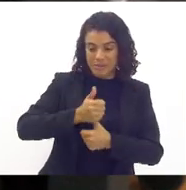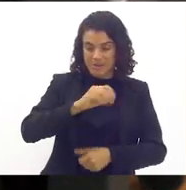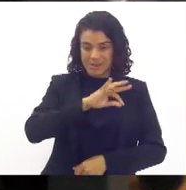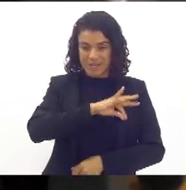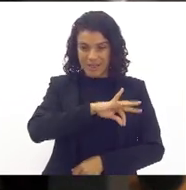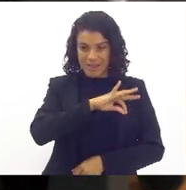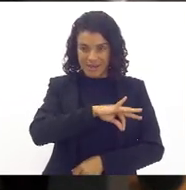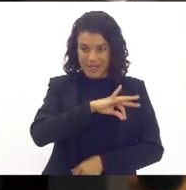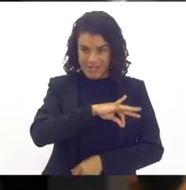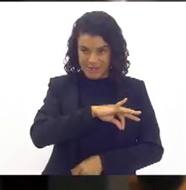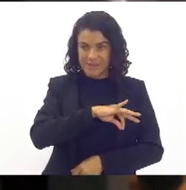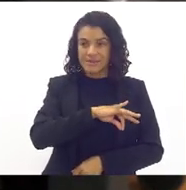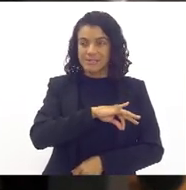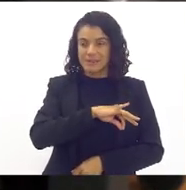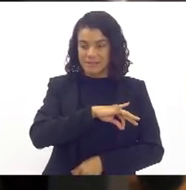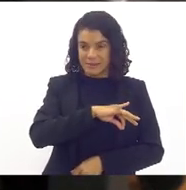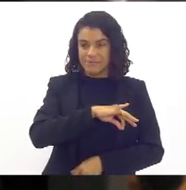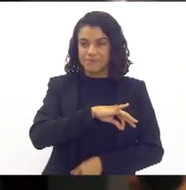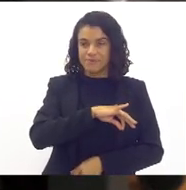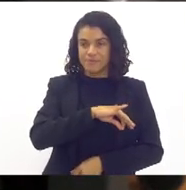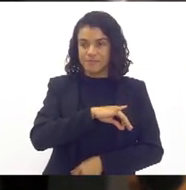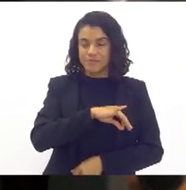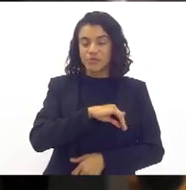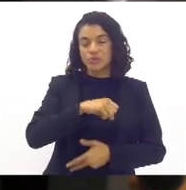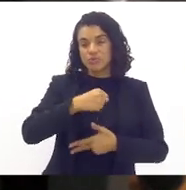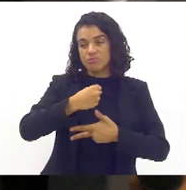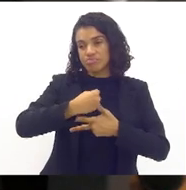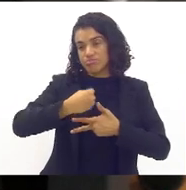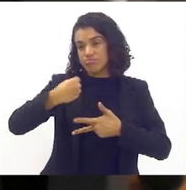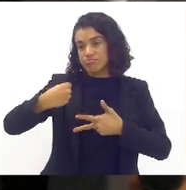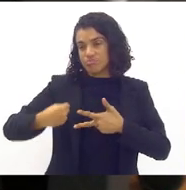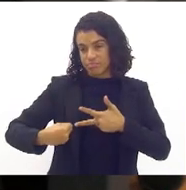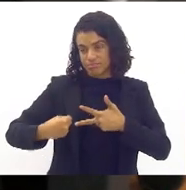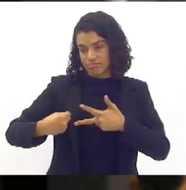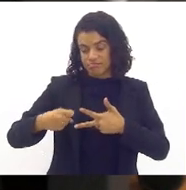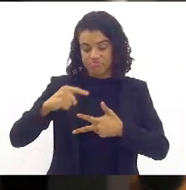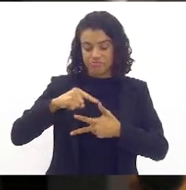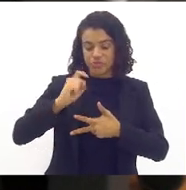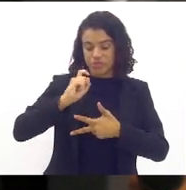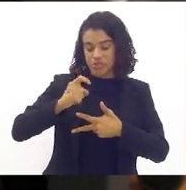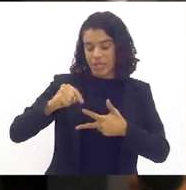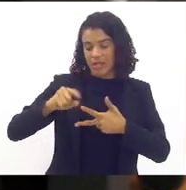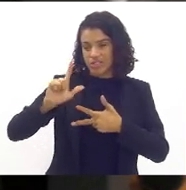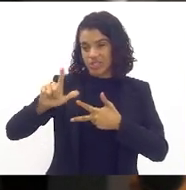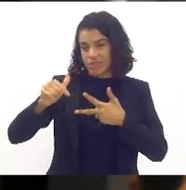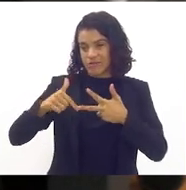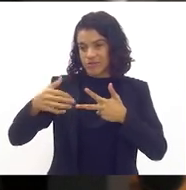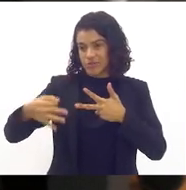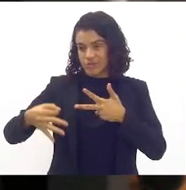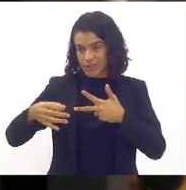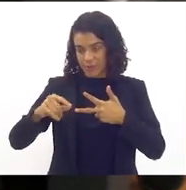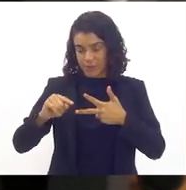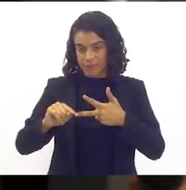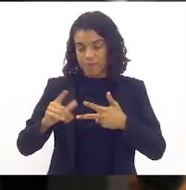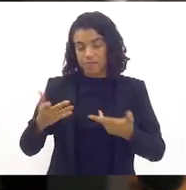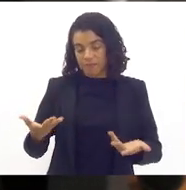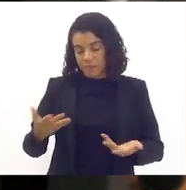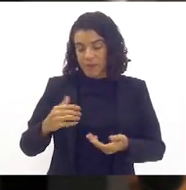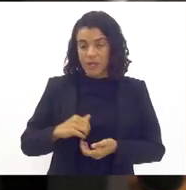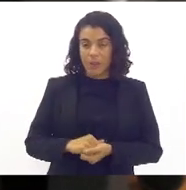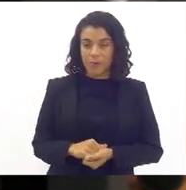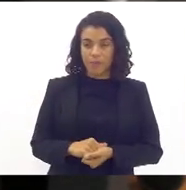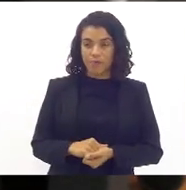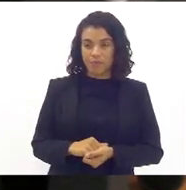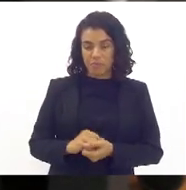salariais dos outros poderes. Então, deu esse crescimento. A pergunta virá